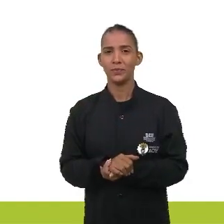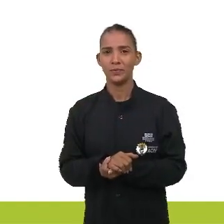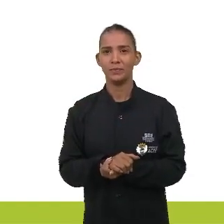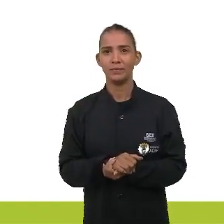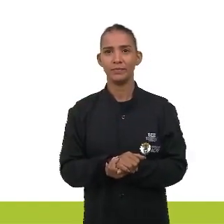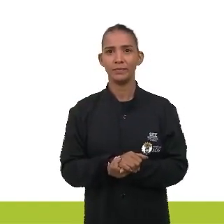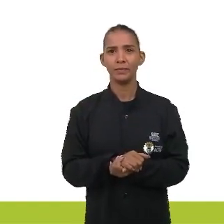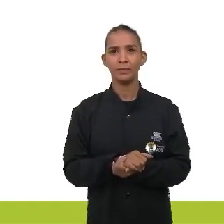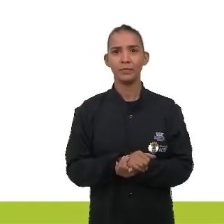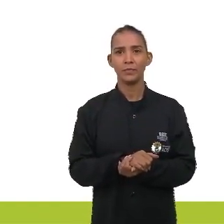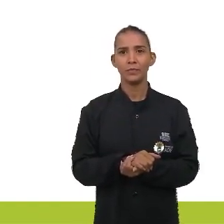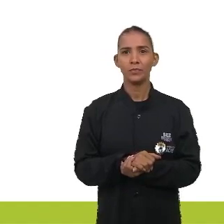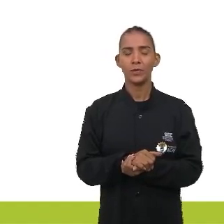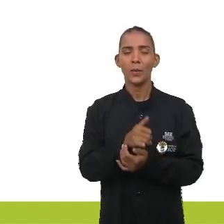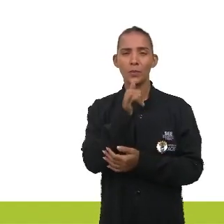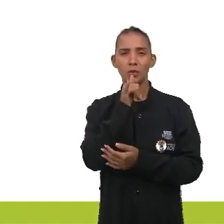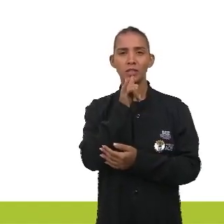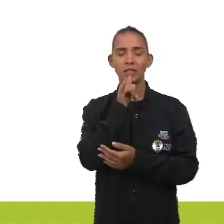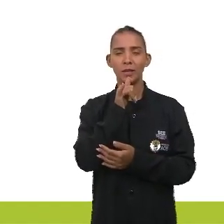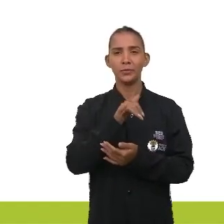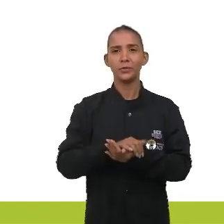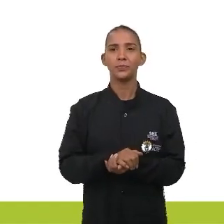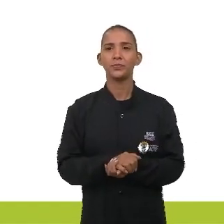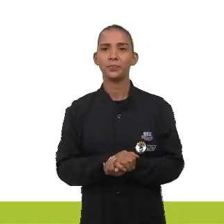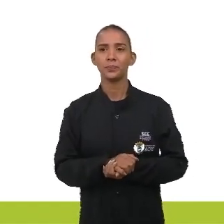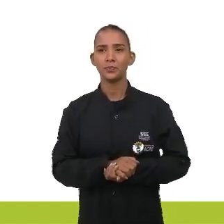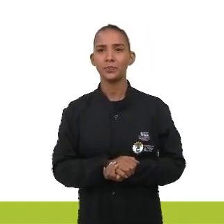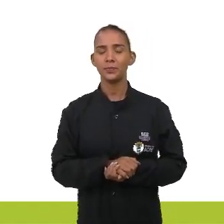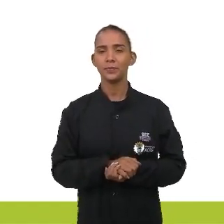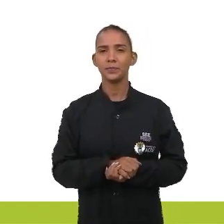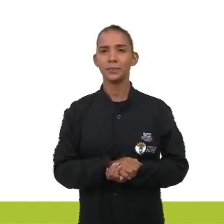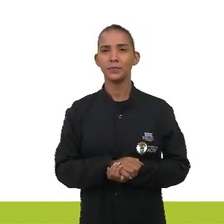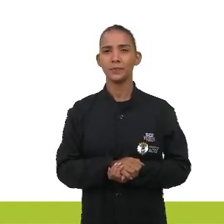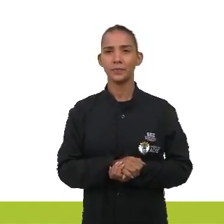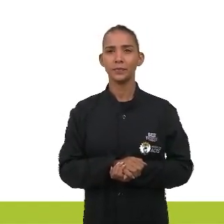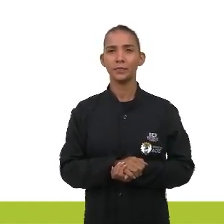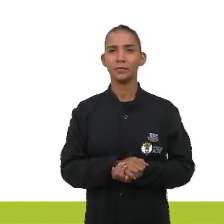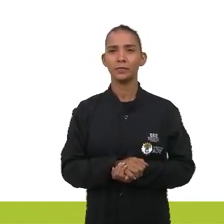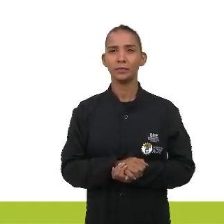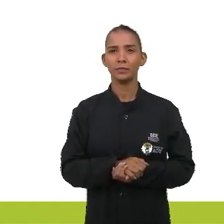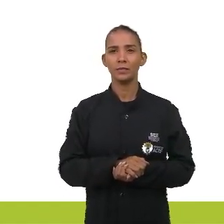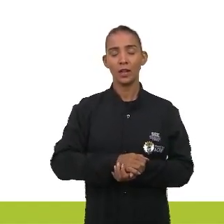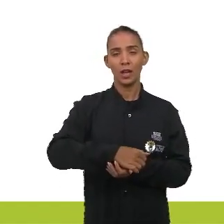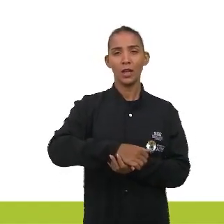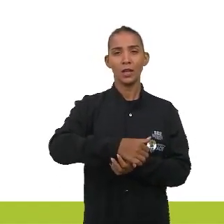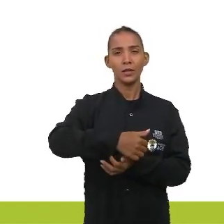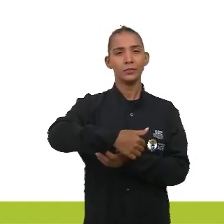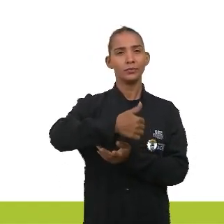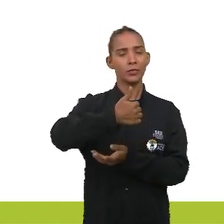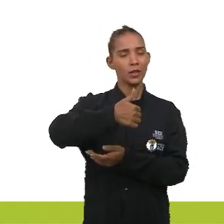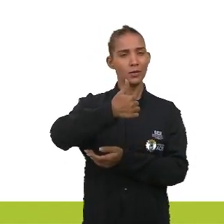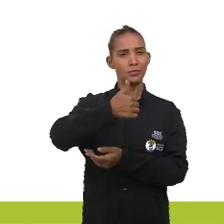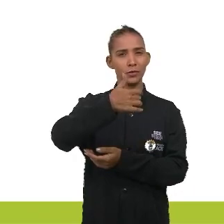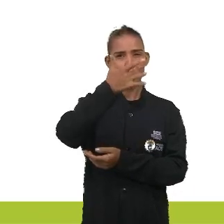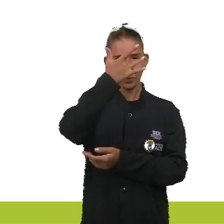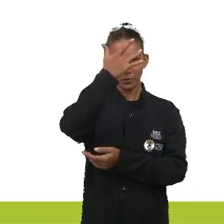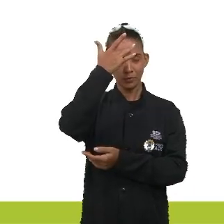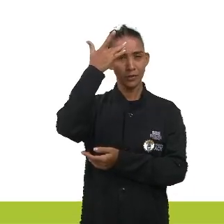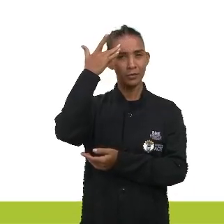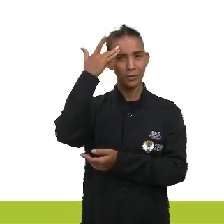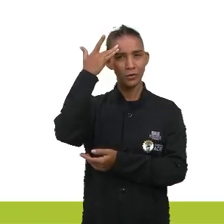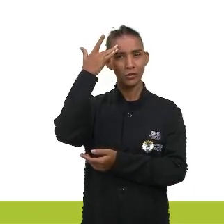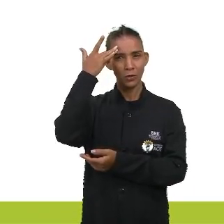é dado da seguinte maneira: suponha que para a primeira pessoa na posição